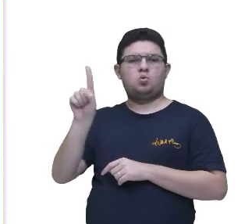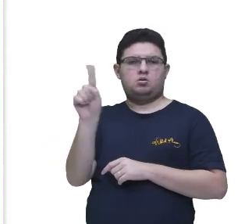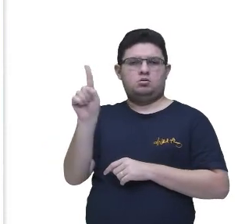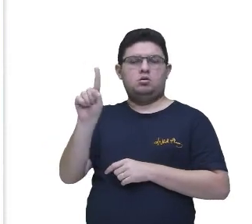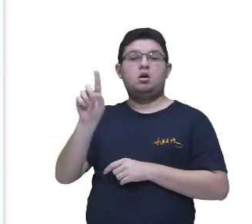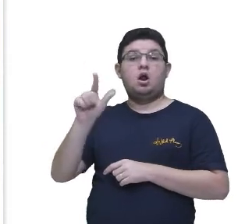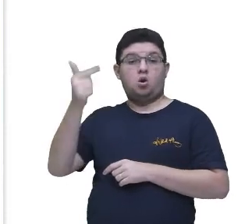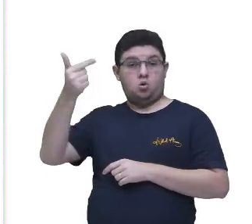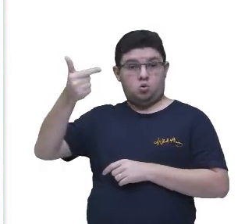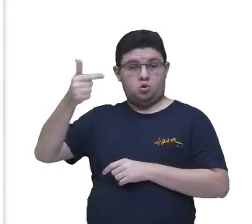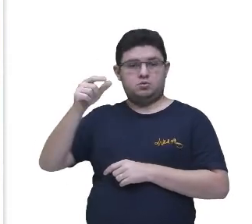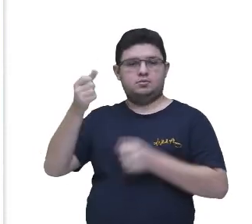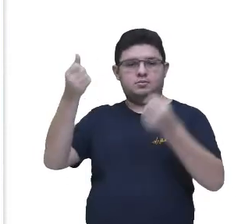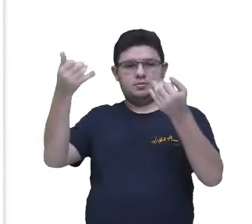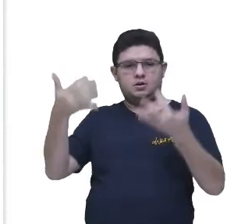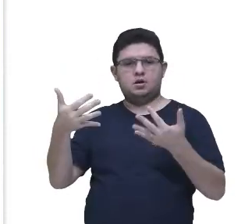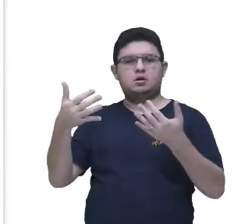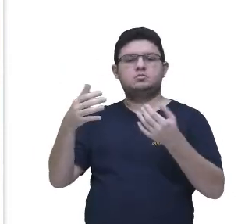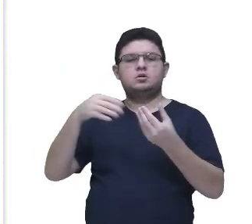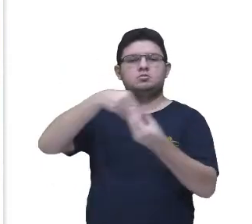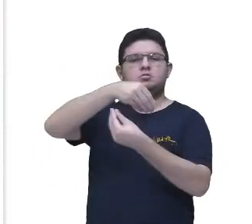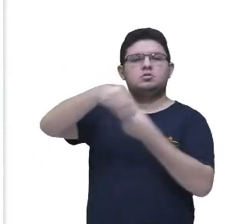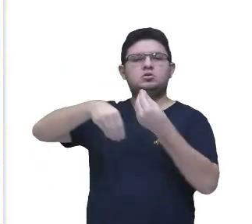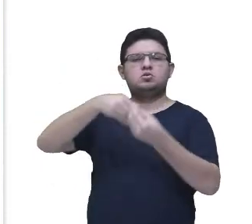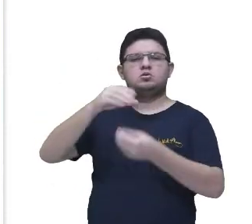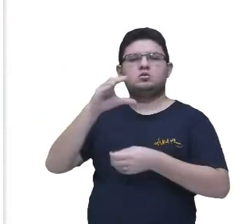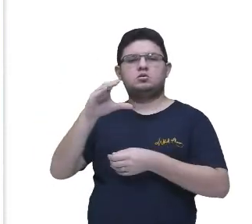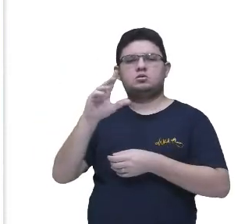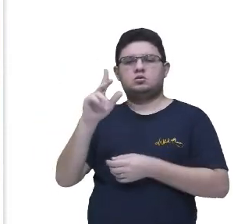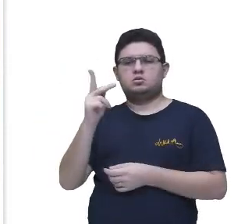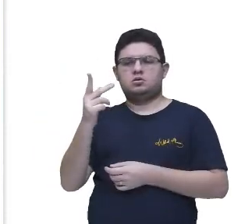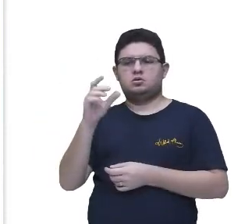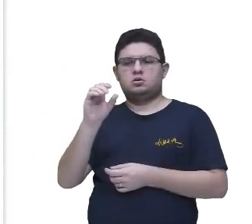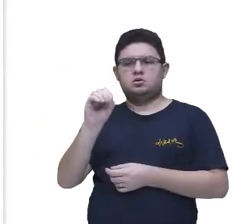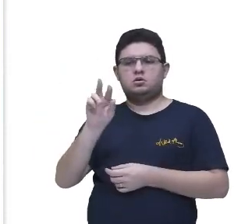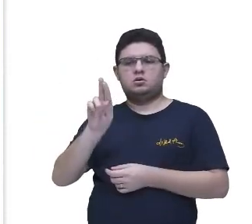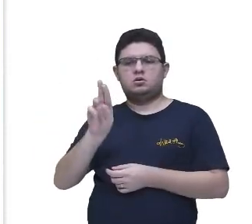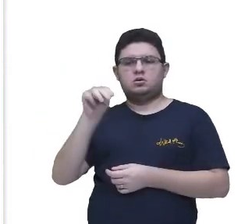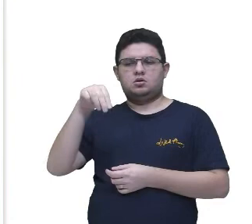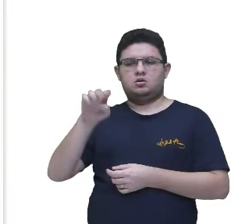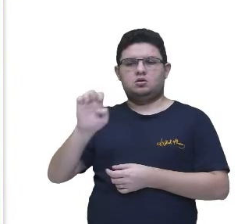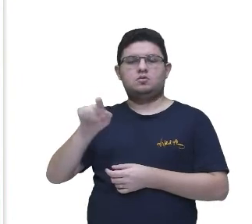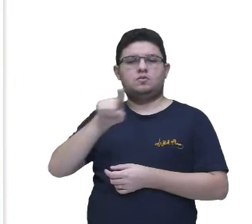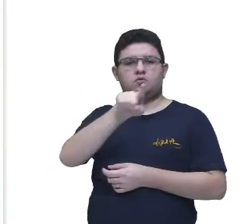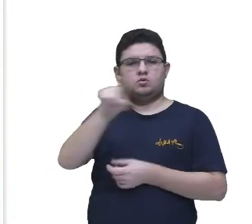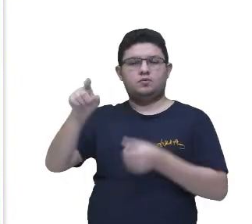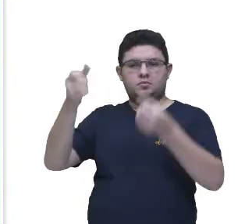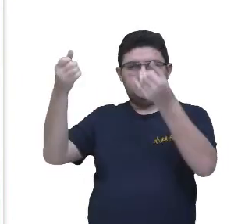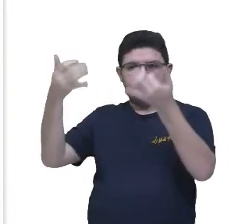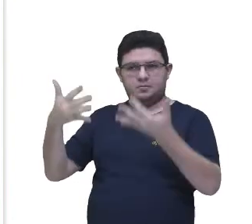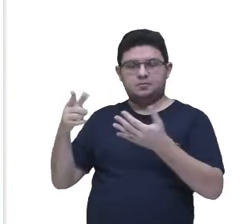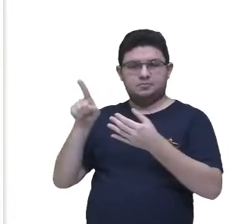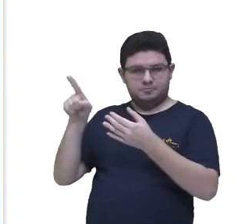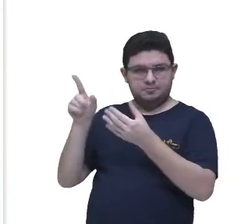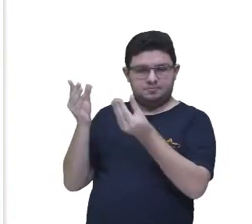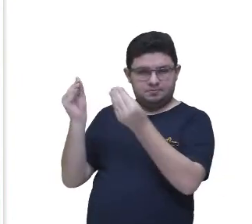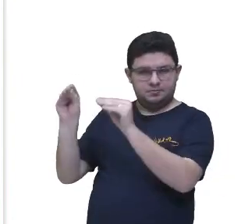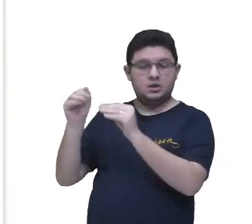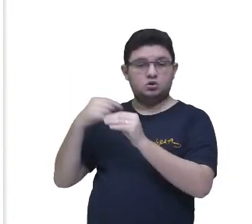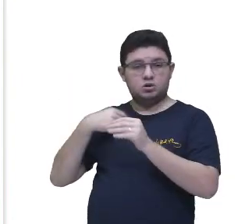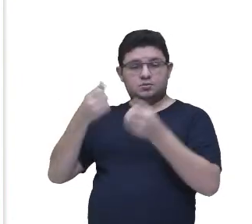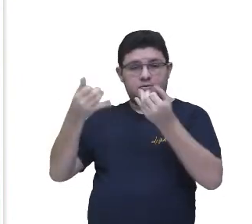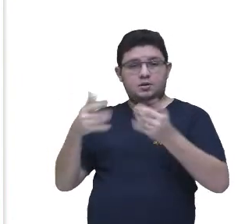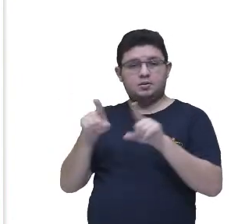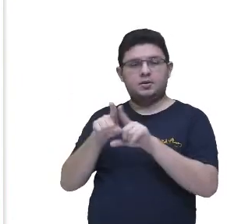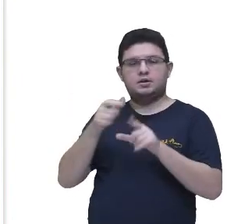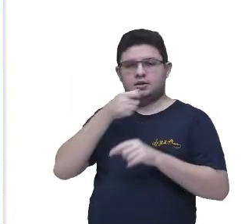vão explicar o que é o chorume. Vocês tiveram aí a professora explicando, tiveram a entrevista também falando para vocês e quais são as consequências